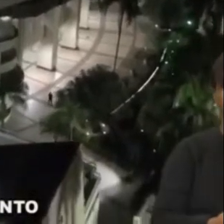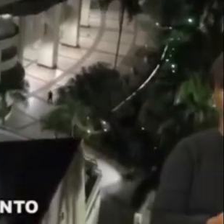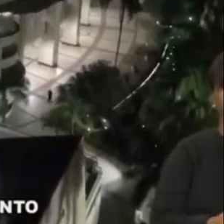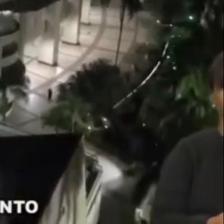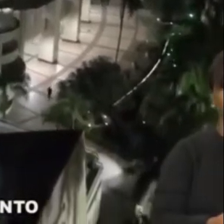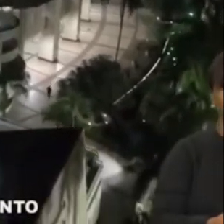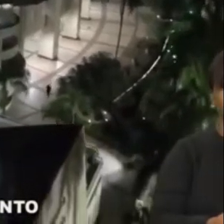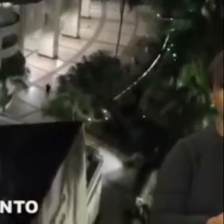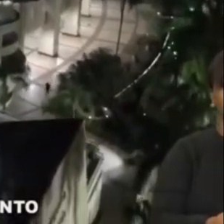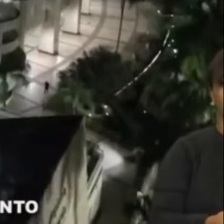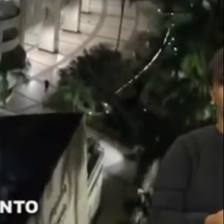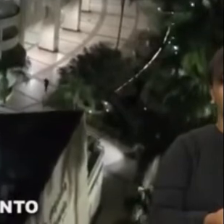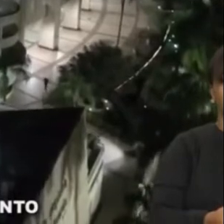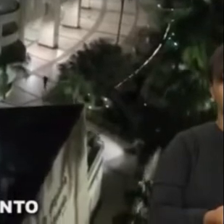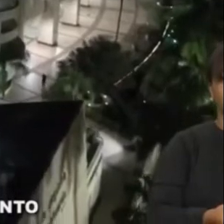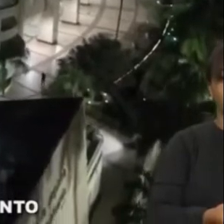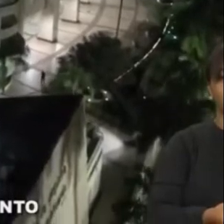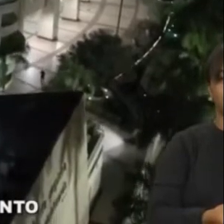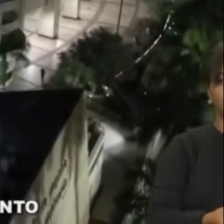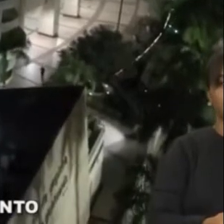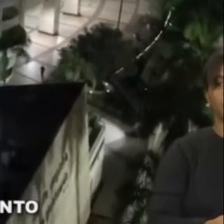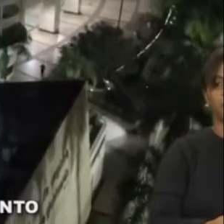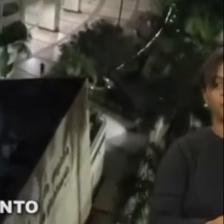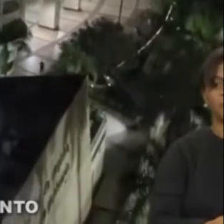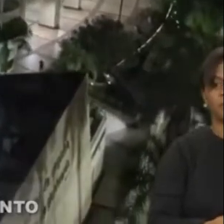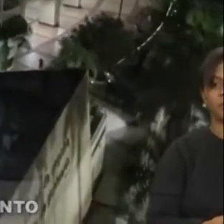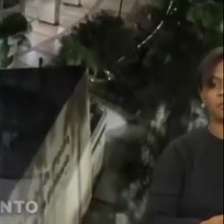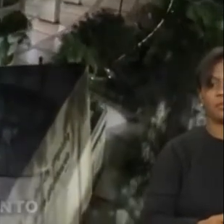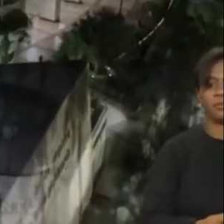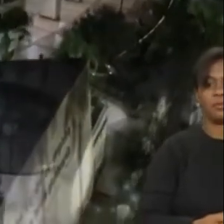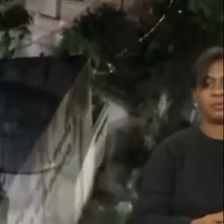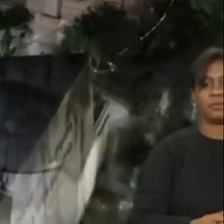Quando todos os seus medos